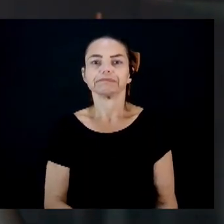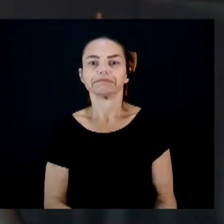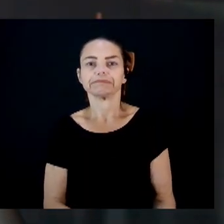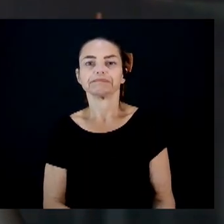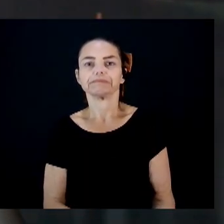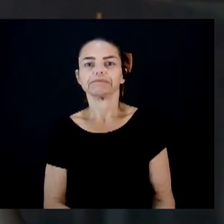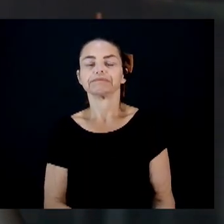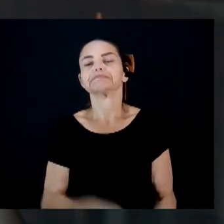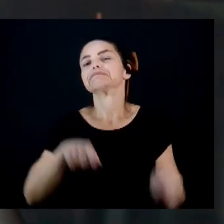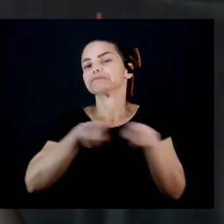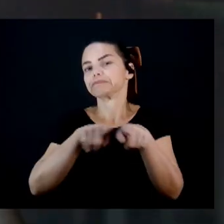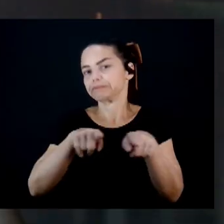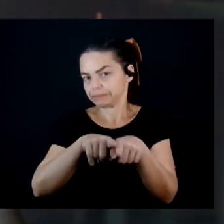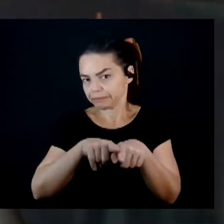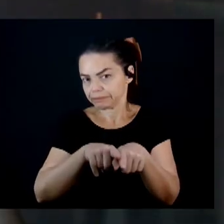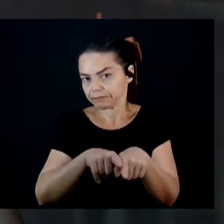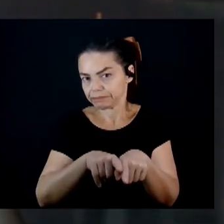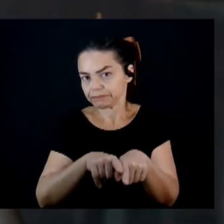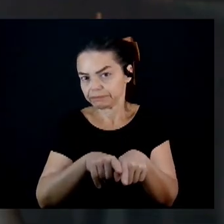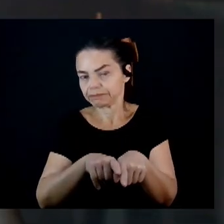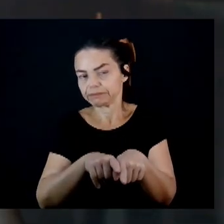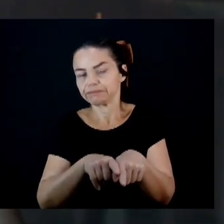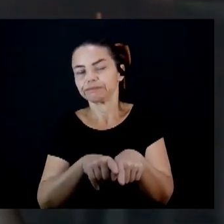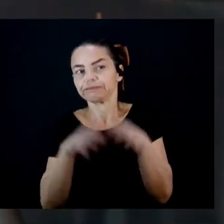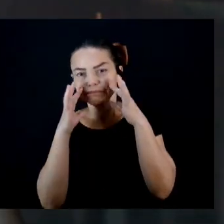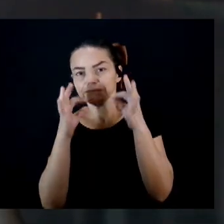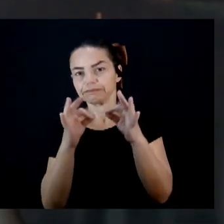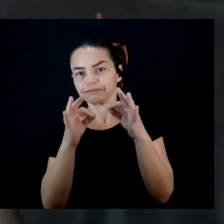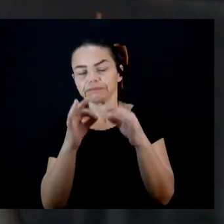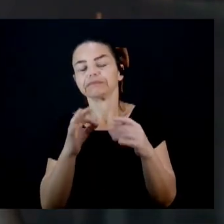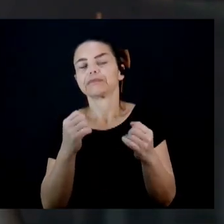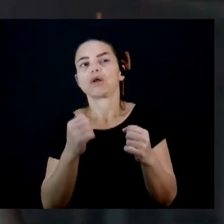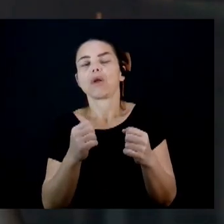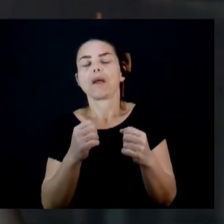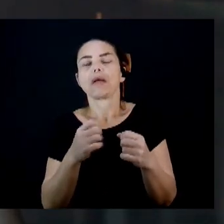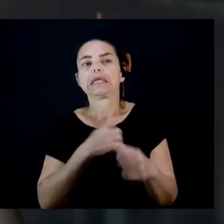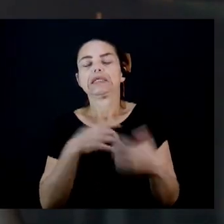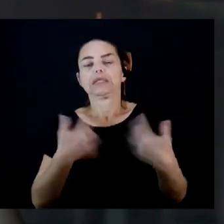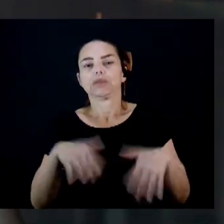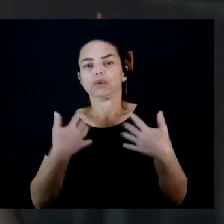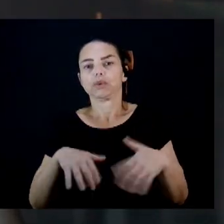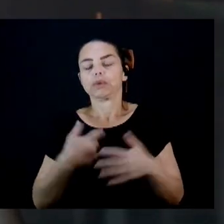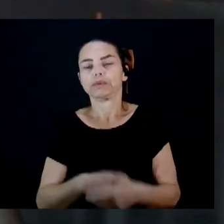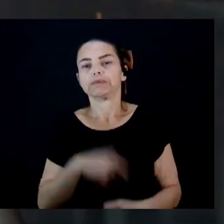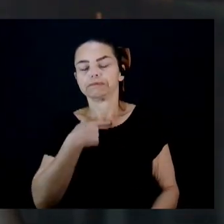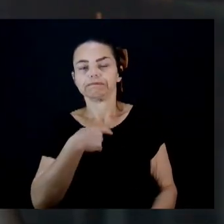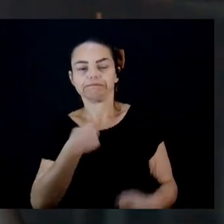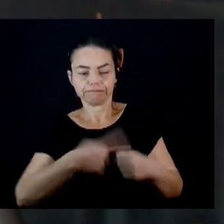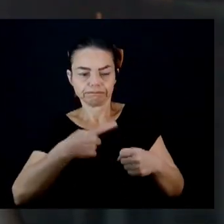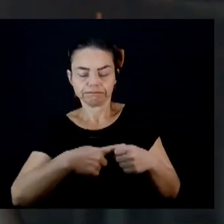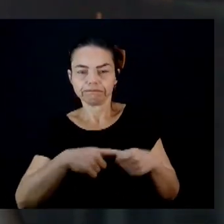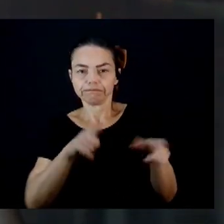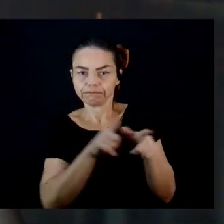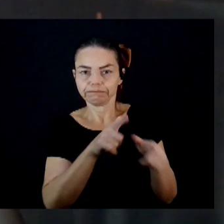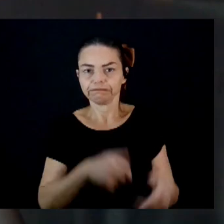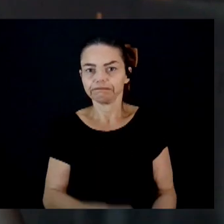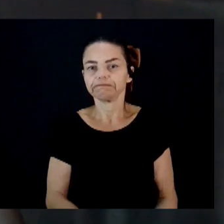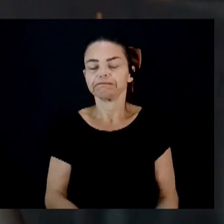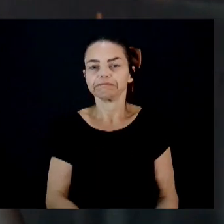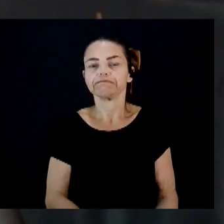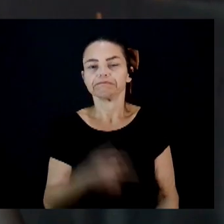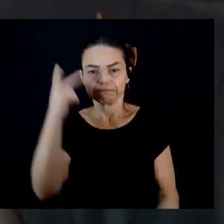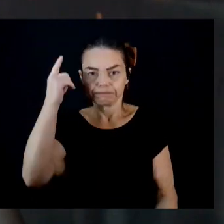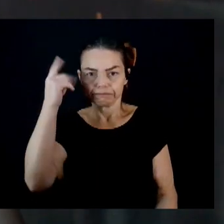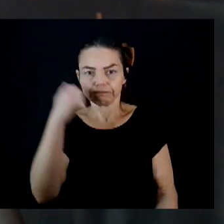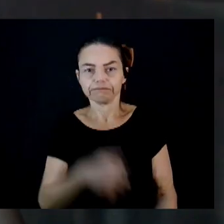é também por toda essa tensão que o homem... Bom, eu sou do interior, um pouquinho mais interior que aqui. É muito comum você